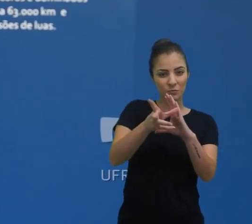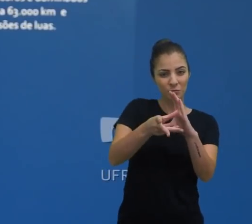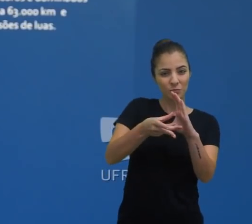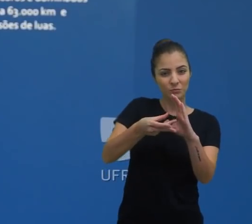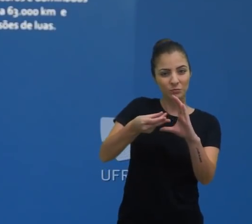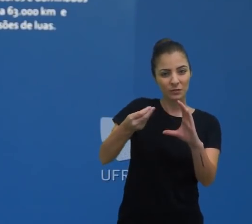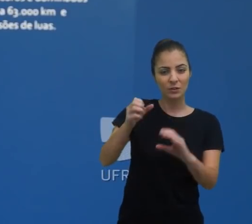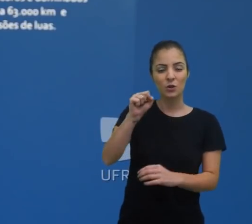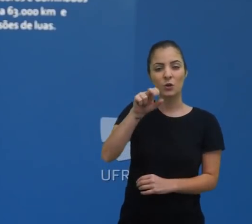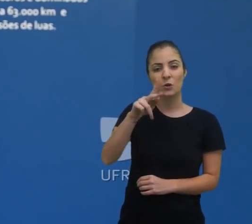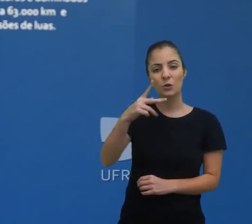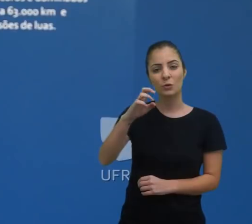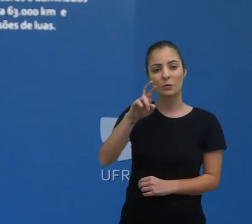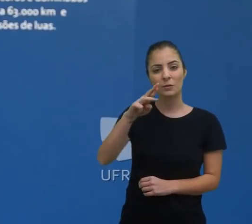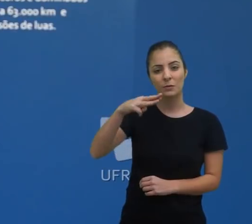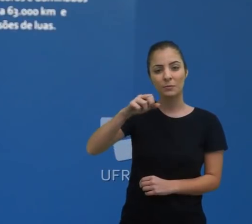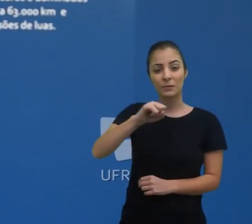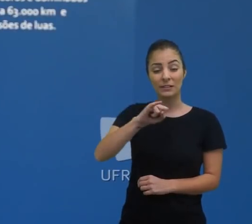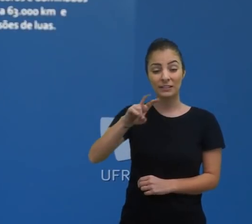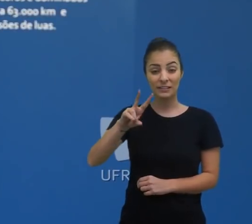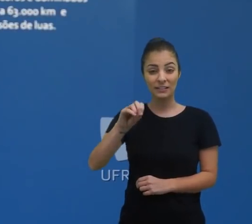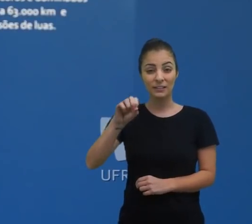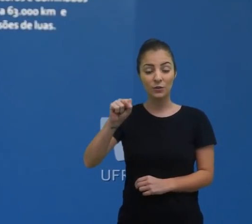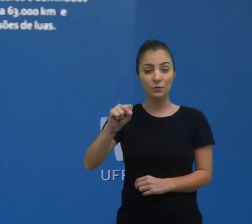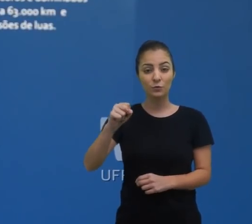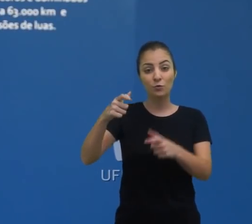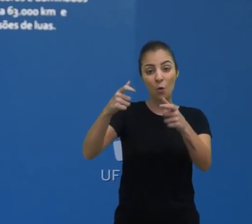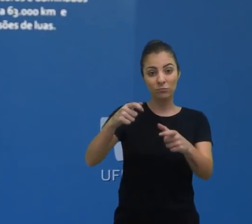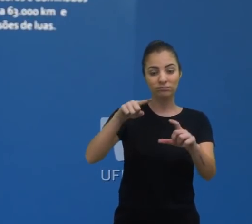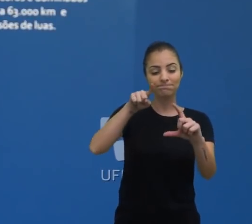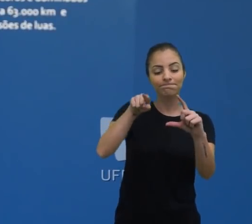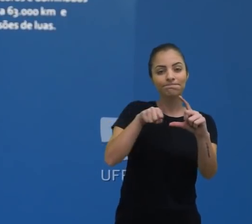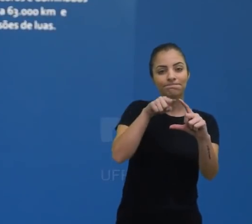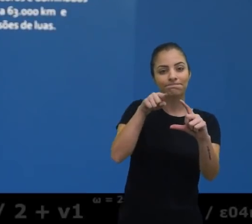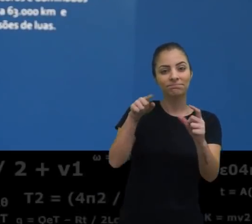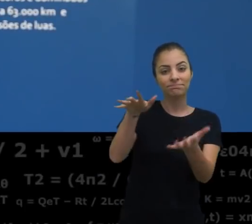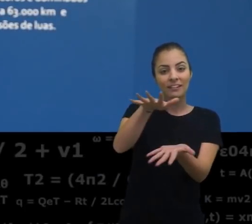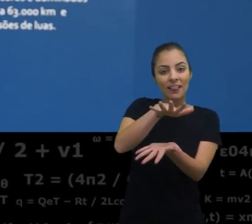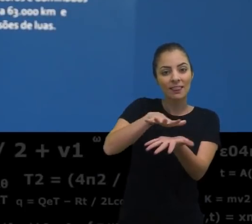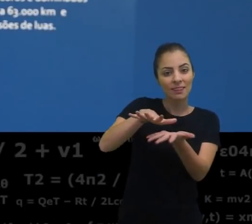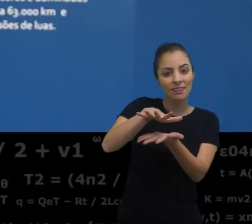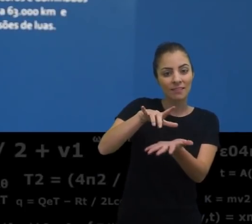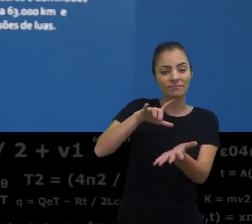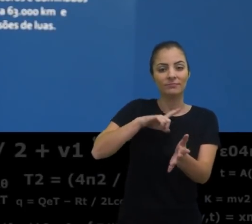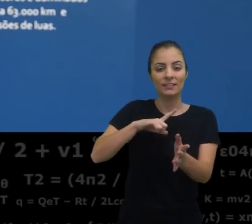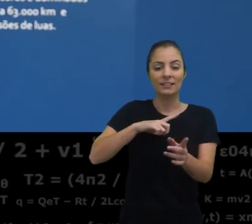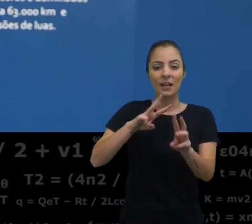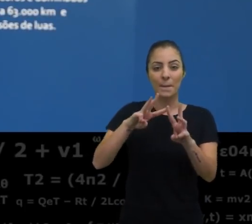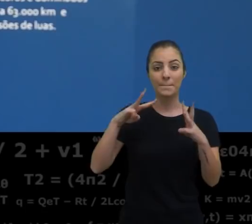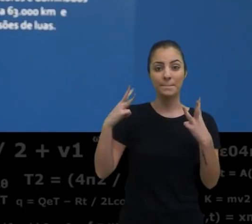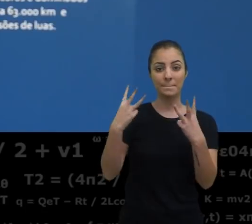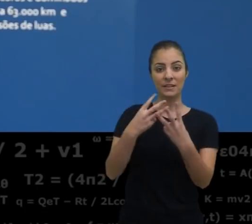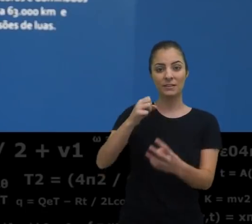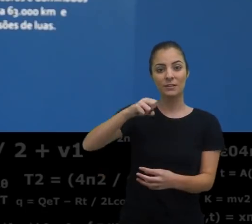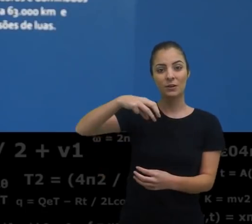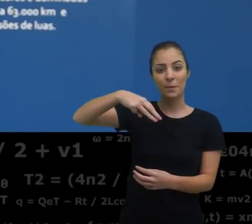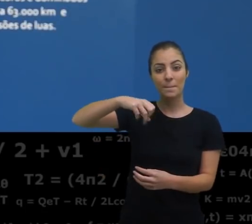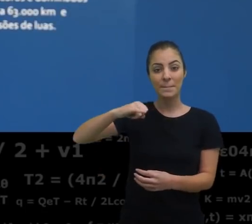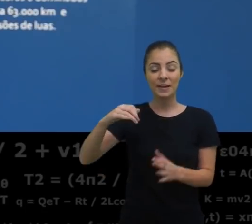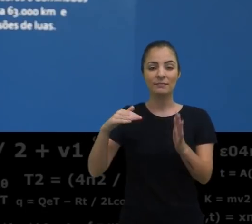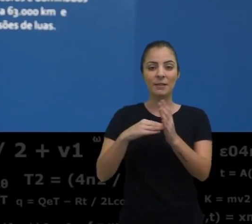Buracos negros supermassivos residem no centro de galáxias e possuem massas que variam de milhões até bilhões de vezes a massa do